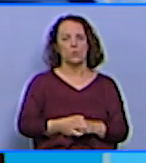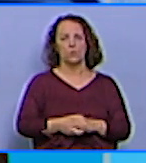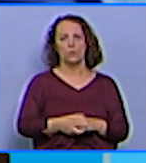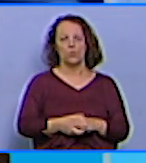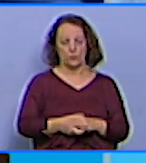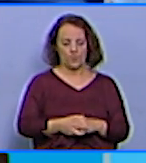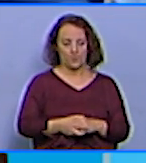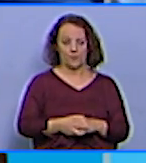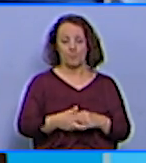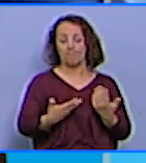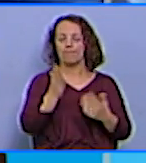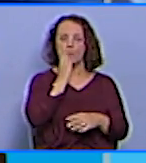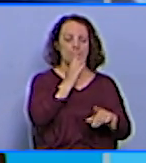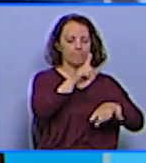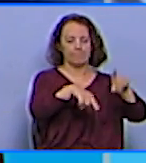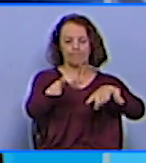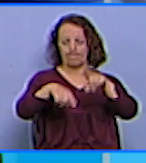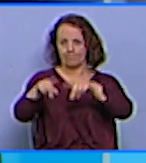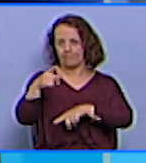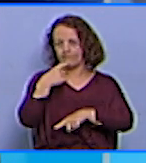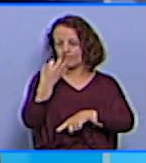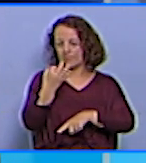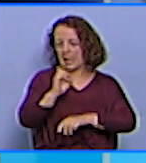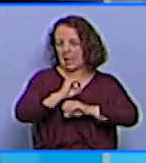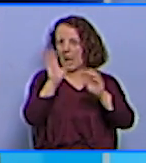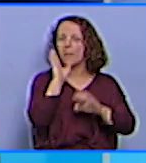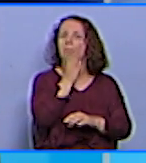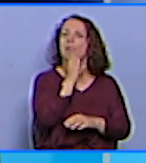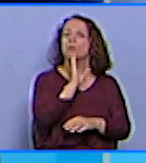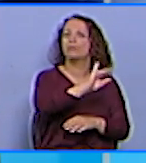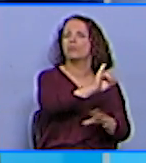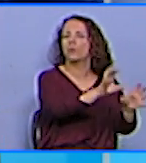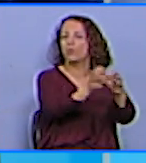A integração varia de comunidade para comunidade, claro está. No entanto,